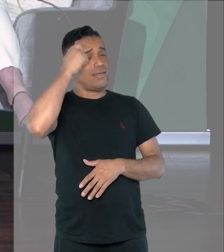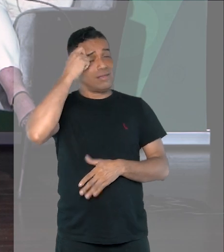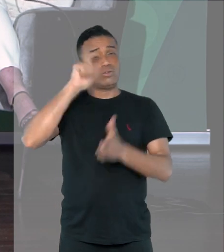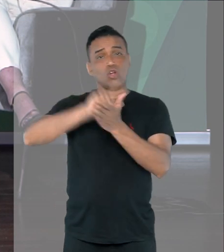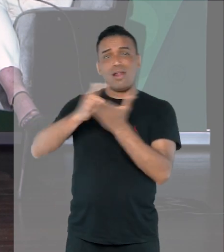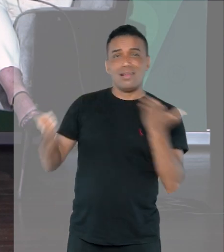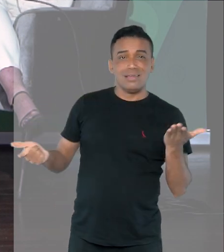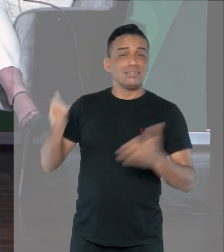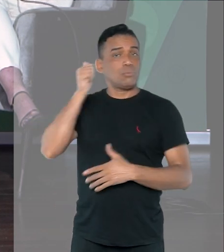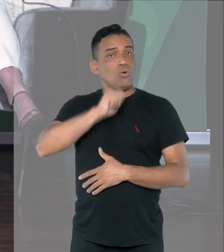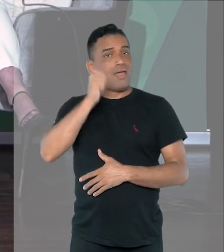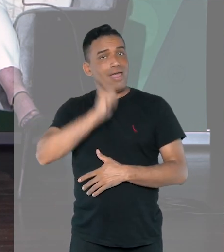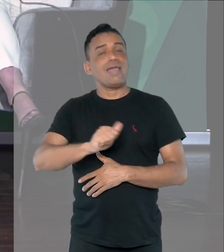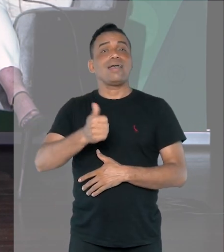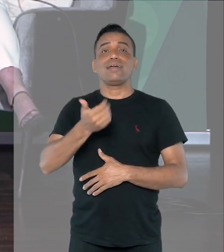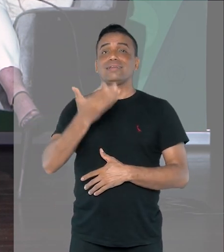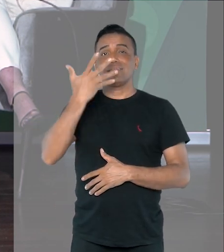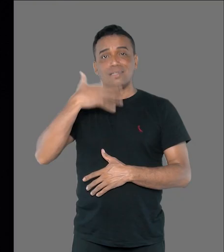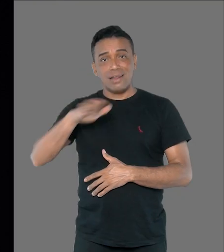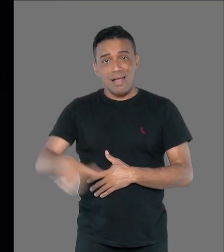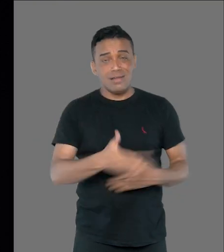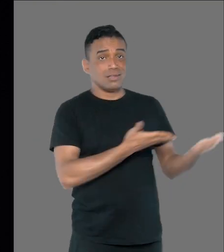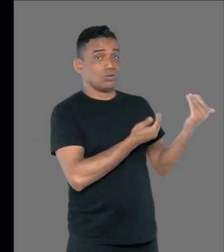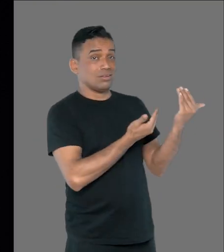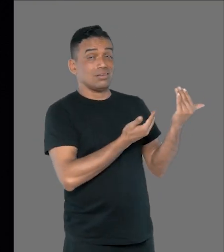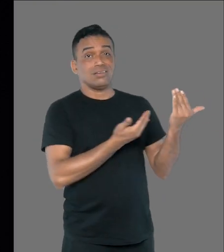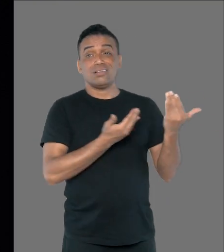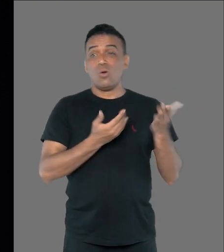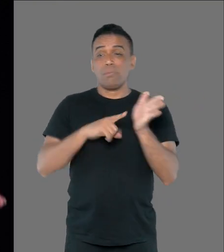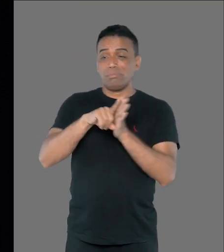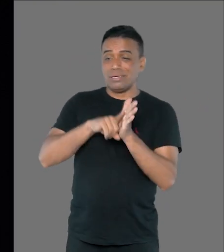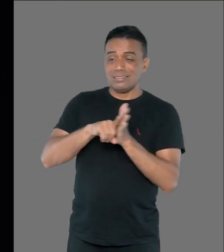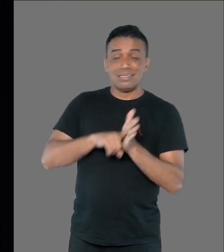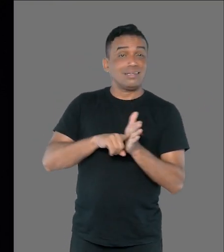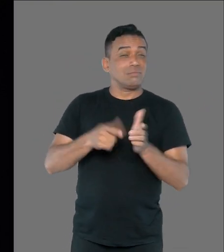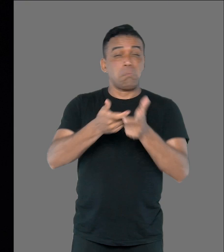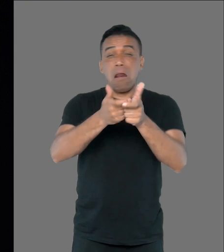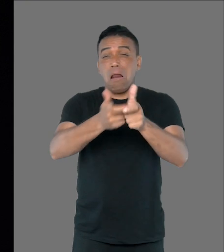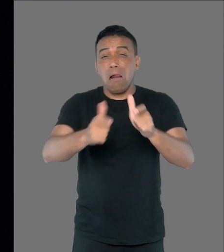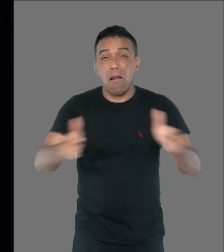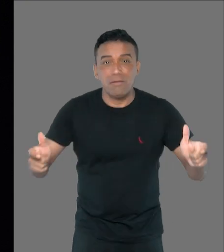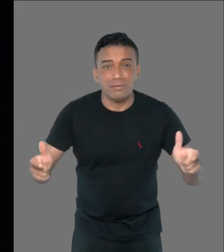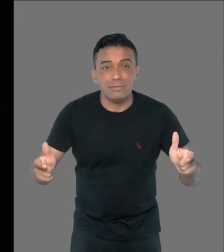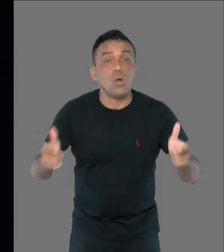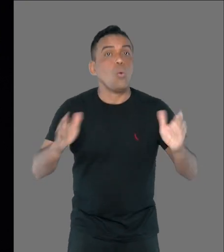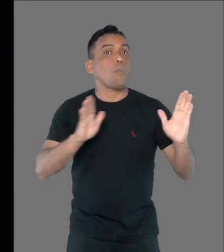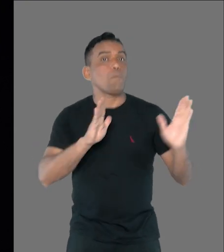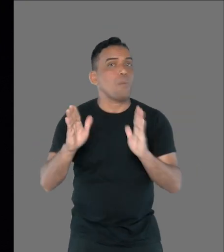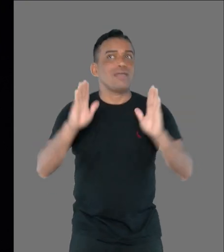mulheres, crianças, adolescentes. Hoje, o número de trabalhos que nós temos sobre isso é enorme. Né? Então, era um momento